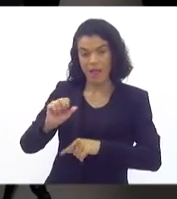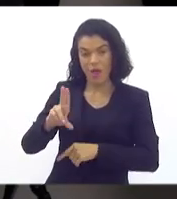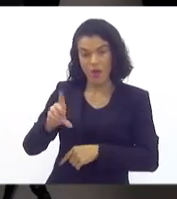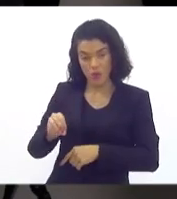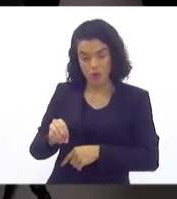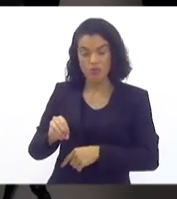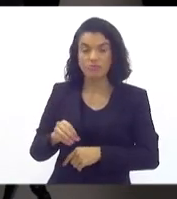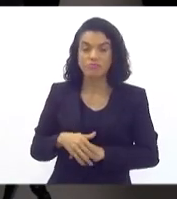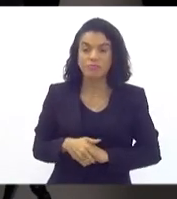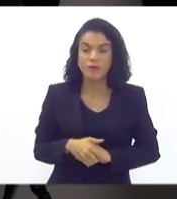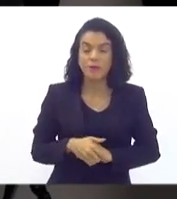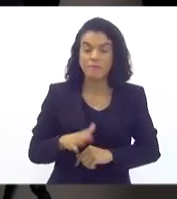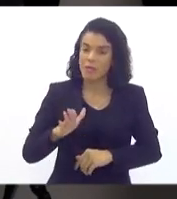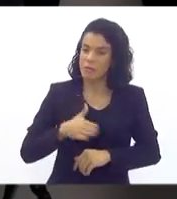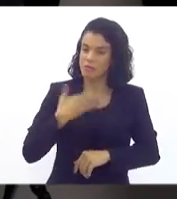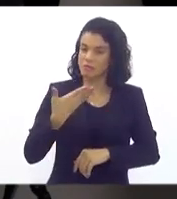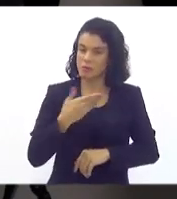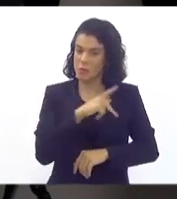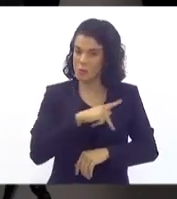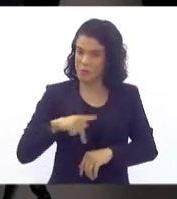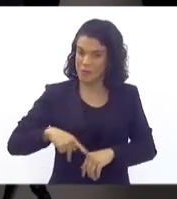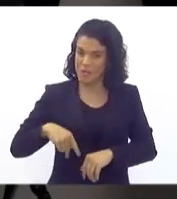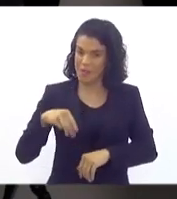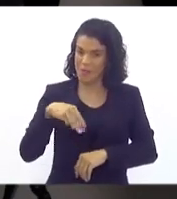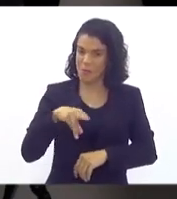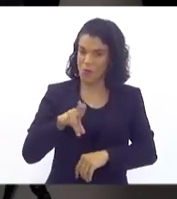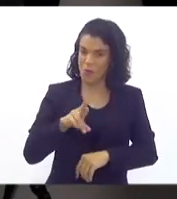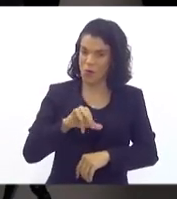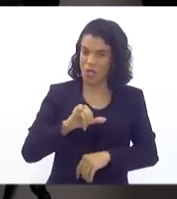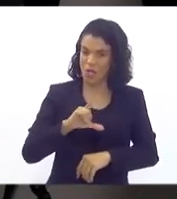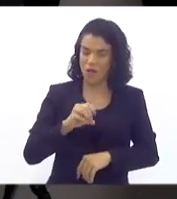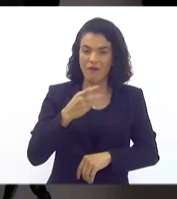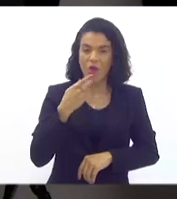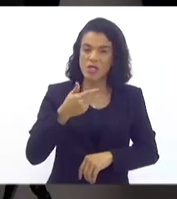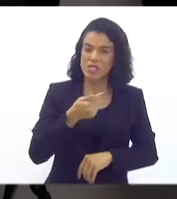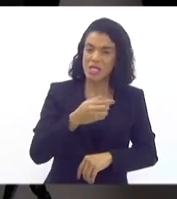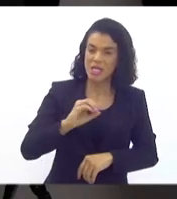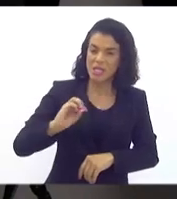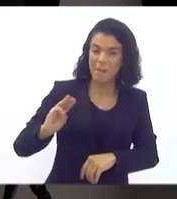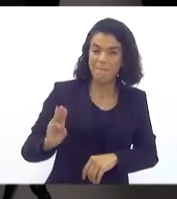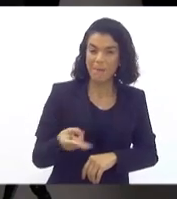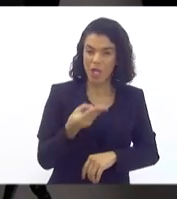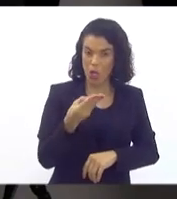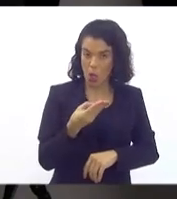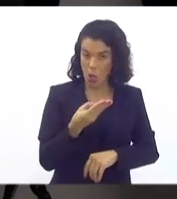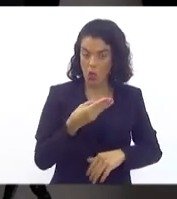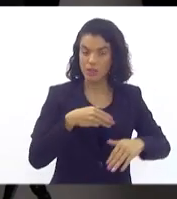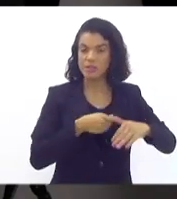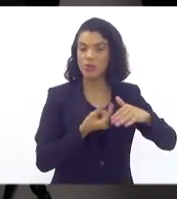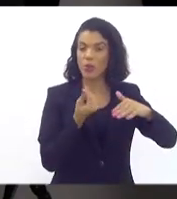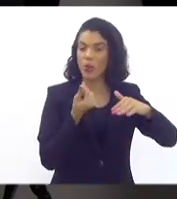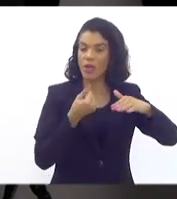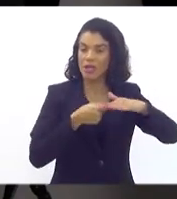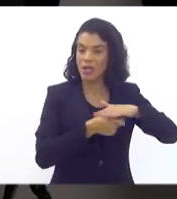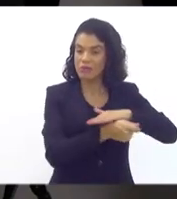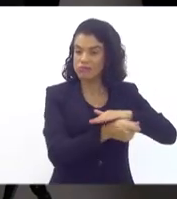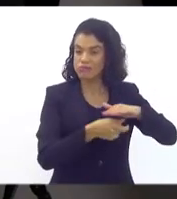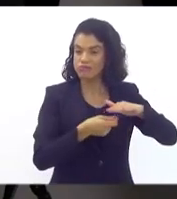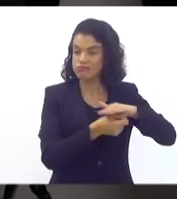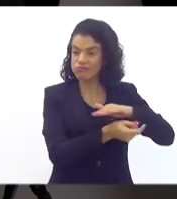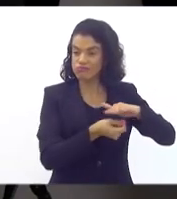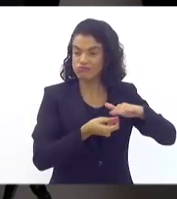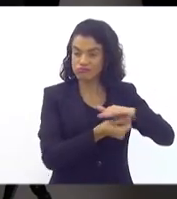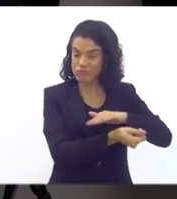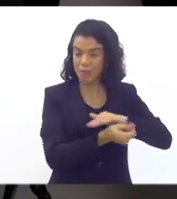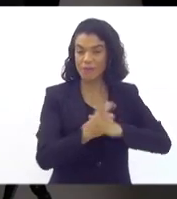foi que foi quando o presidente citou que nós tínhamos 70 milhões de caixa que eu nem sabia que nós tínhamos 85